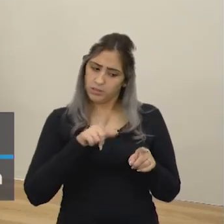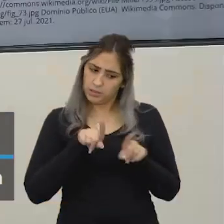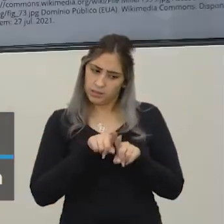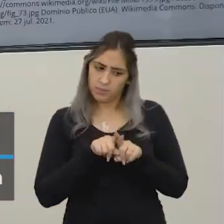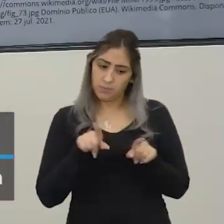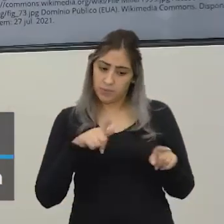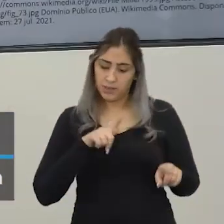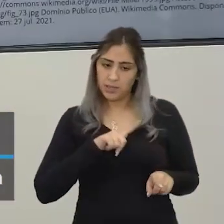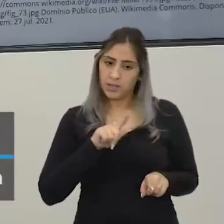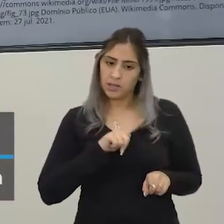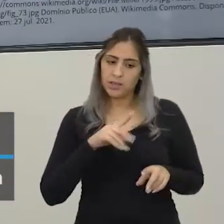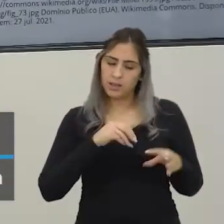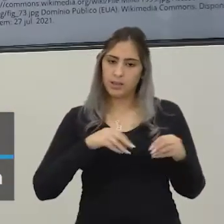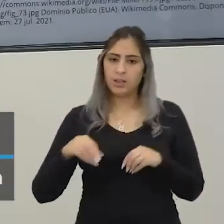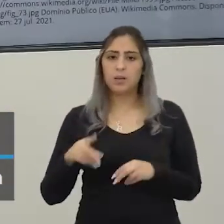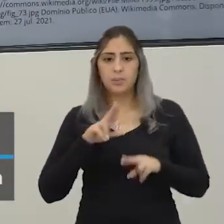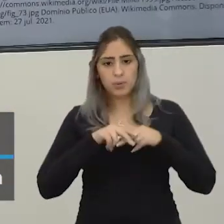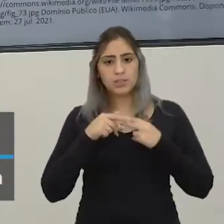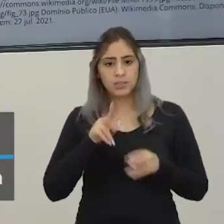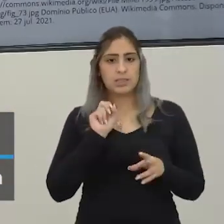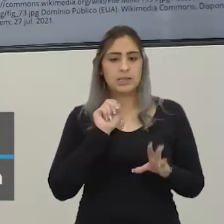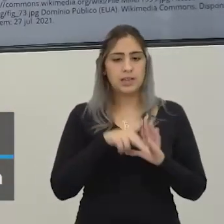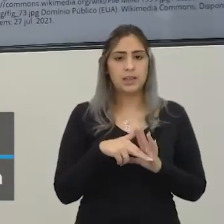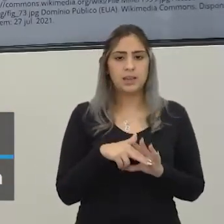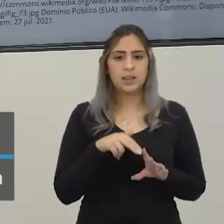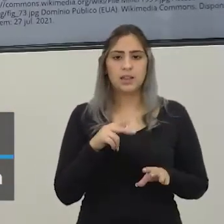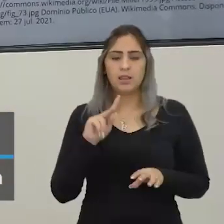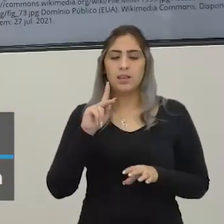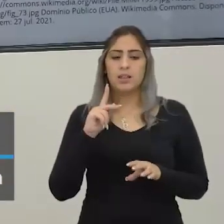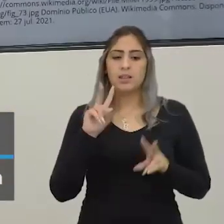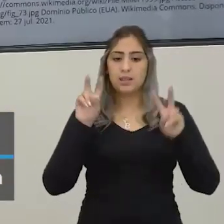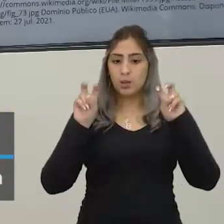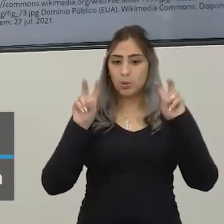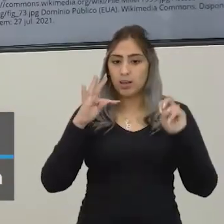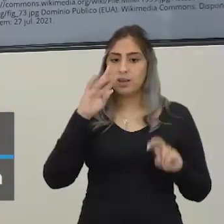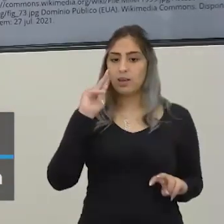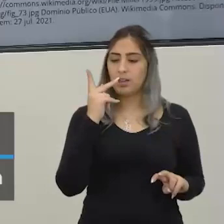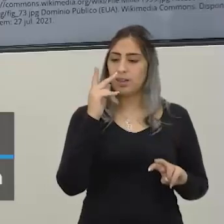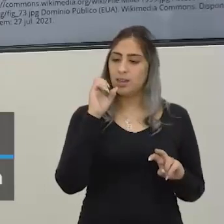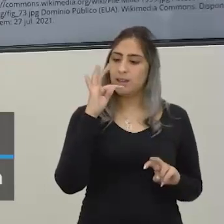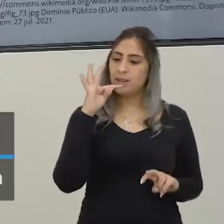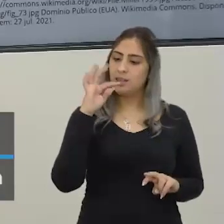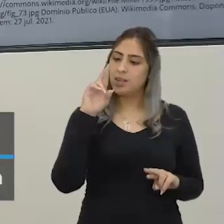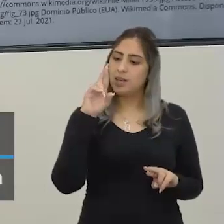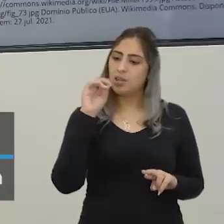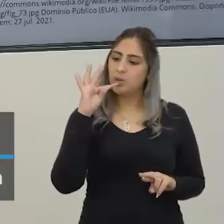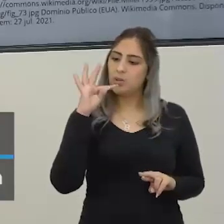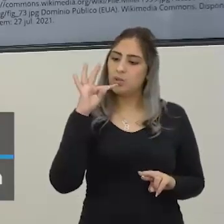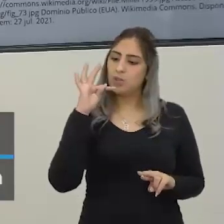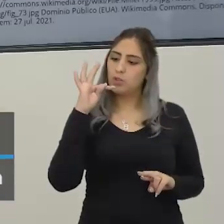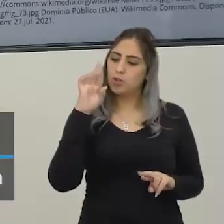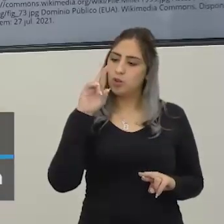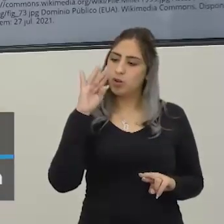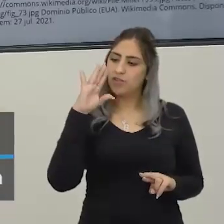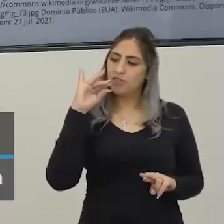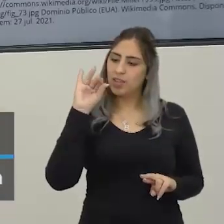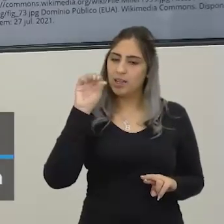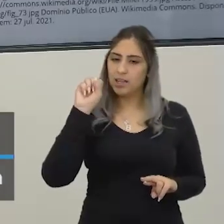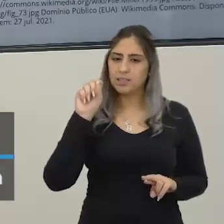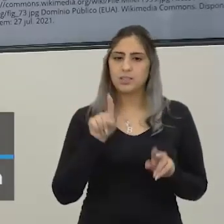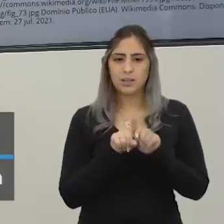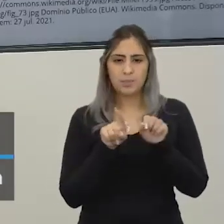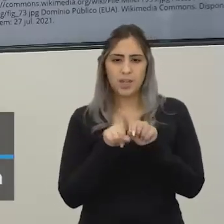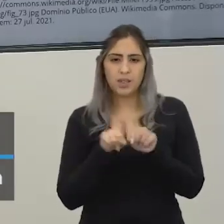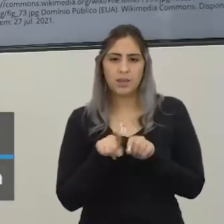E aí então por isso que ele entra com a teoria heterotrófica, e aí por isso que ele entra também com as condições